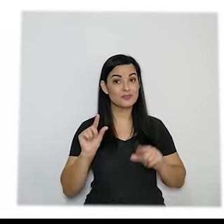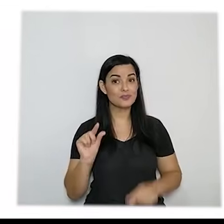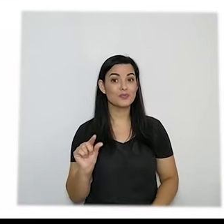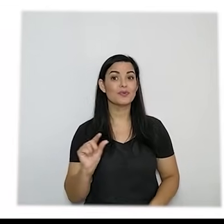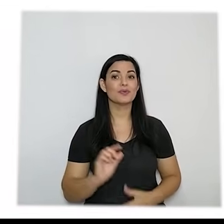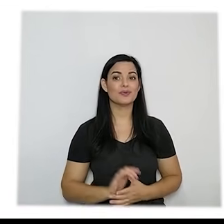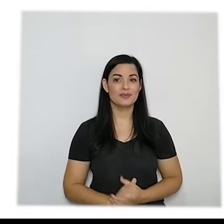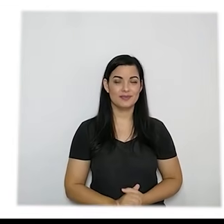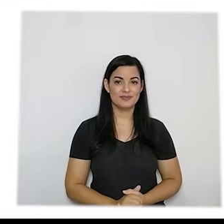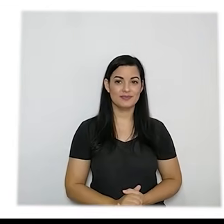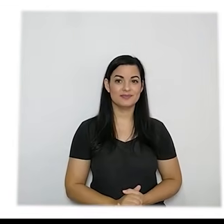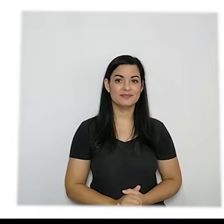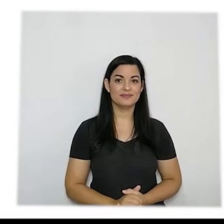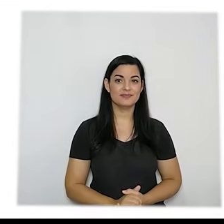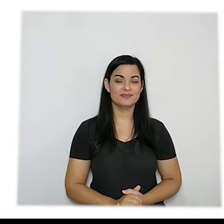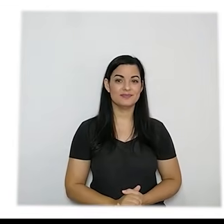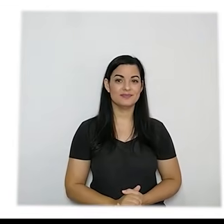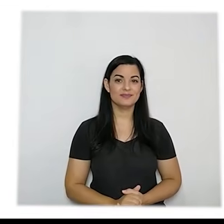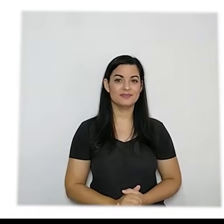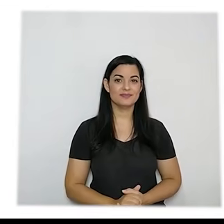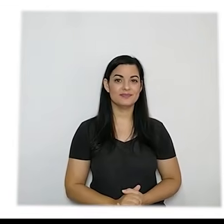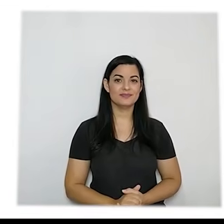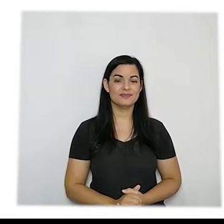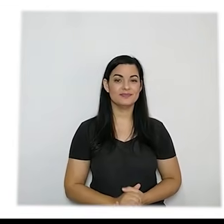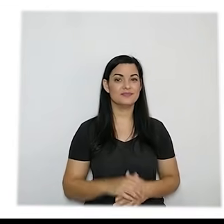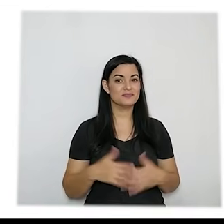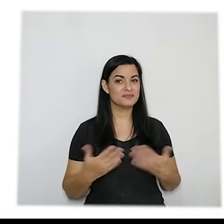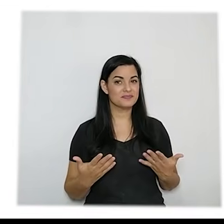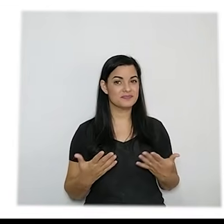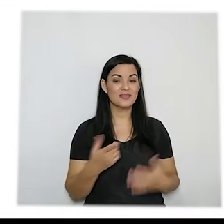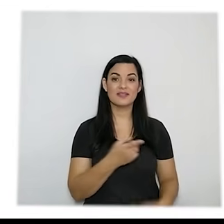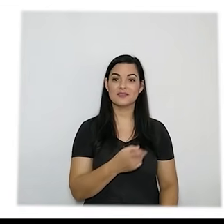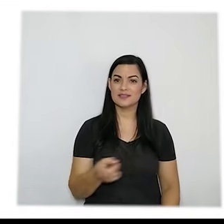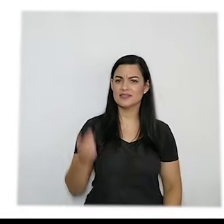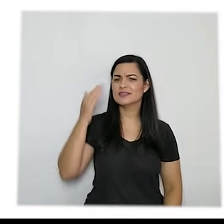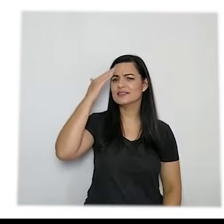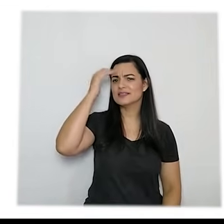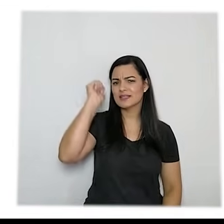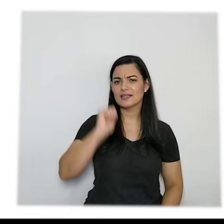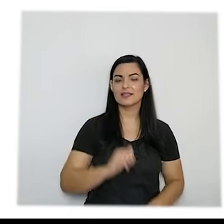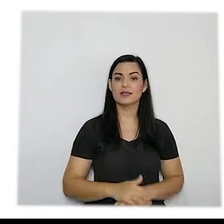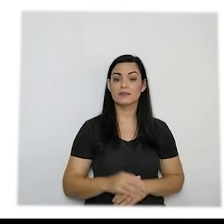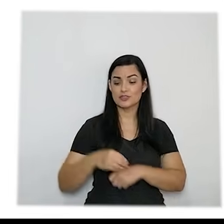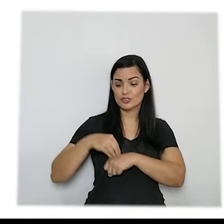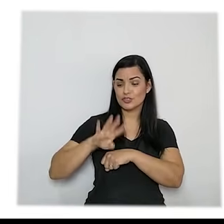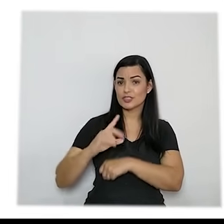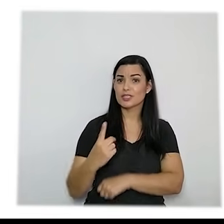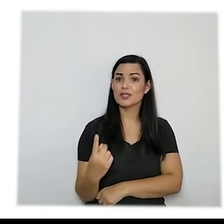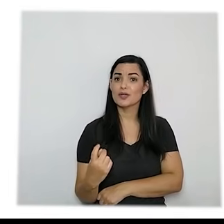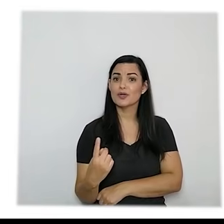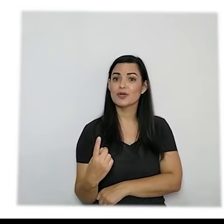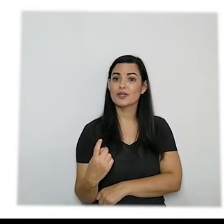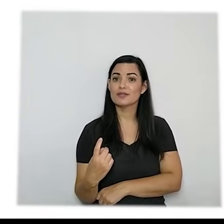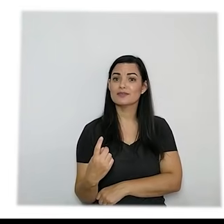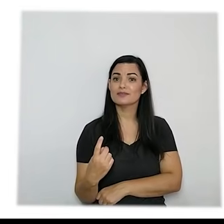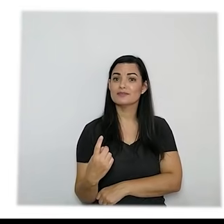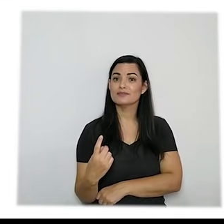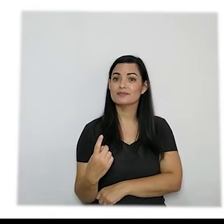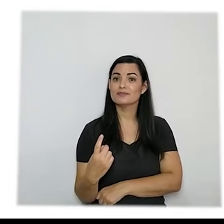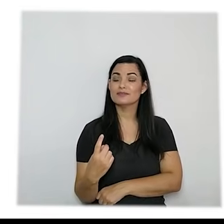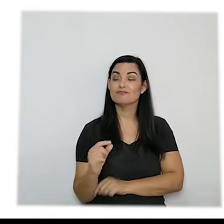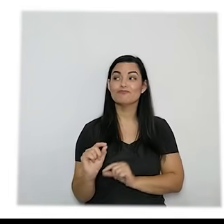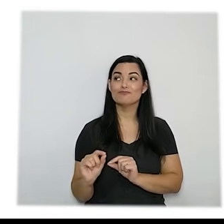um caça-palavras diferente. Então você já sabe, eu já dei a única dica que eu estou dando